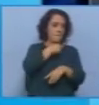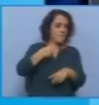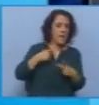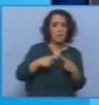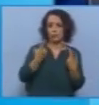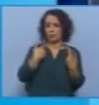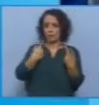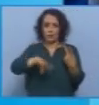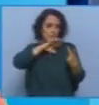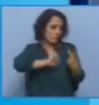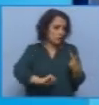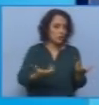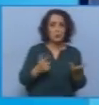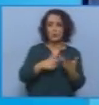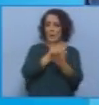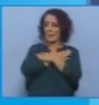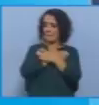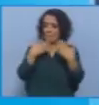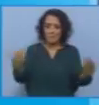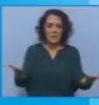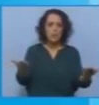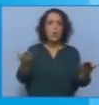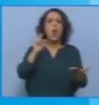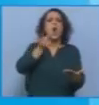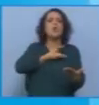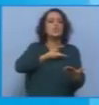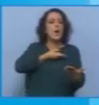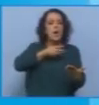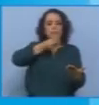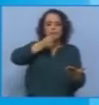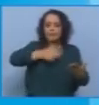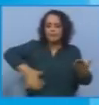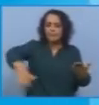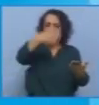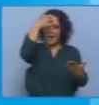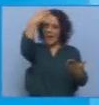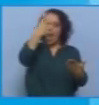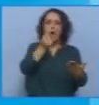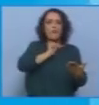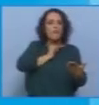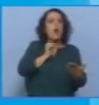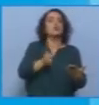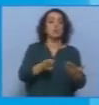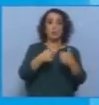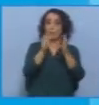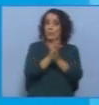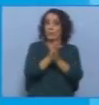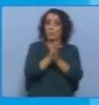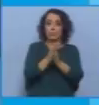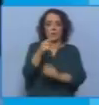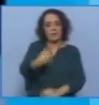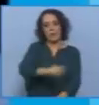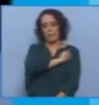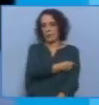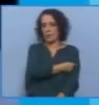família, já sejamos amigos. Qual é o reino que Deus nos ajuda a viver? Porque todos temos poder.